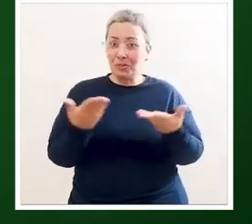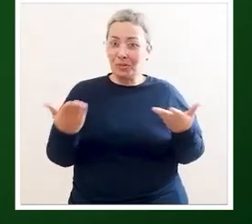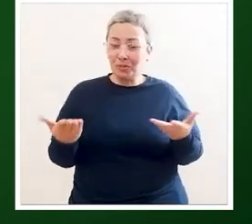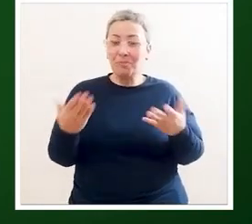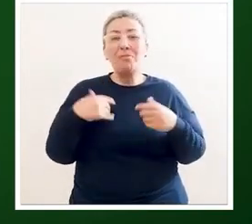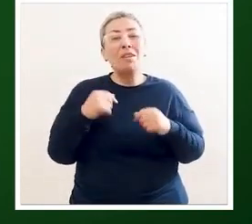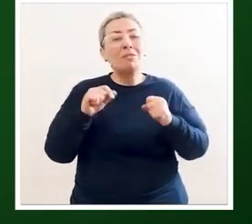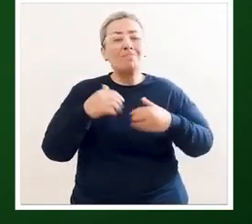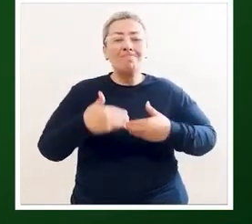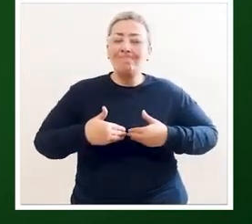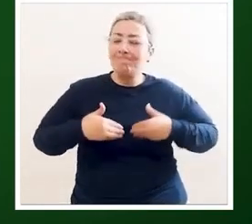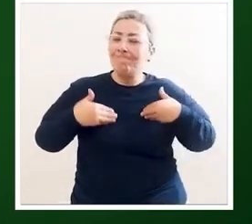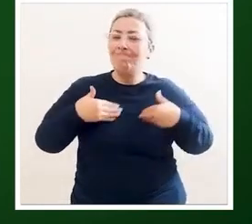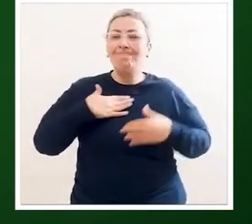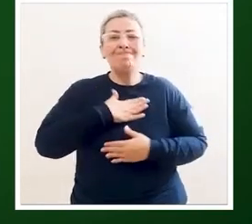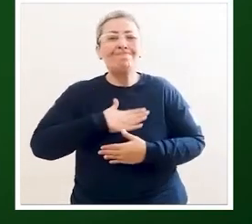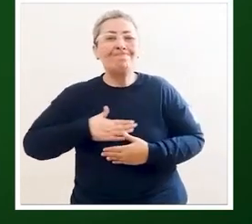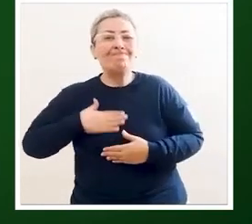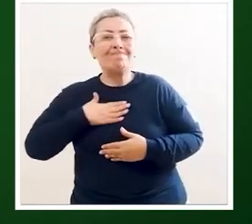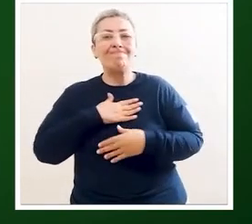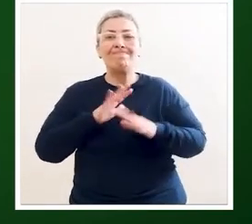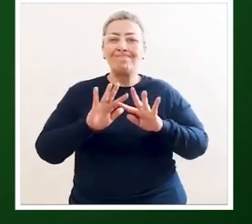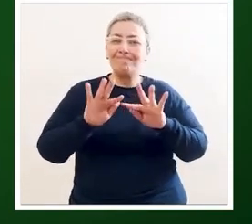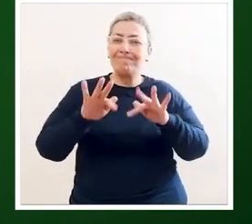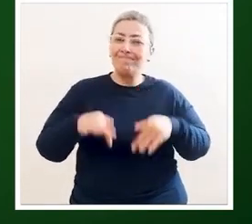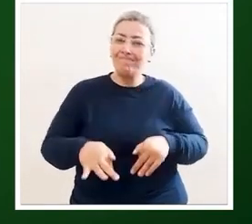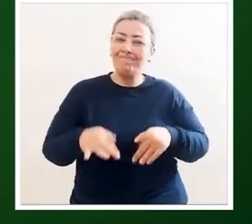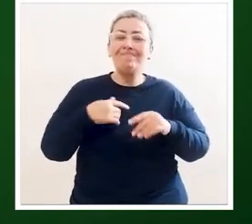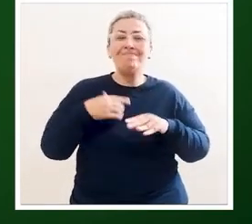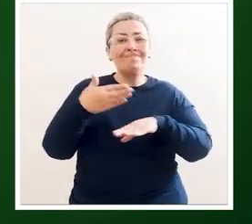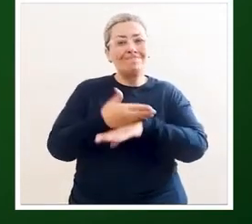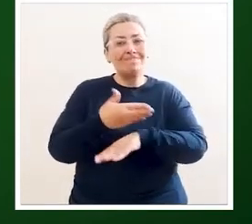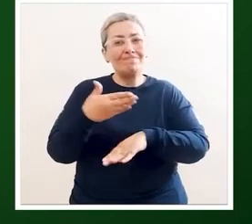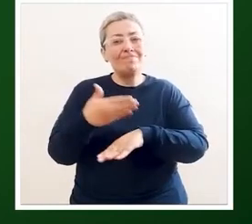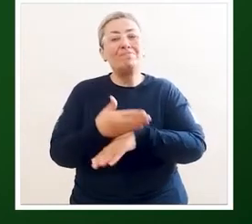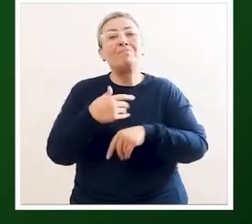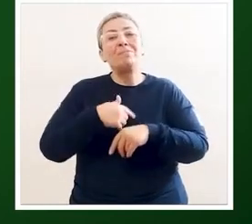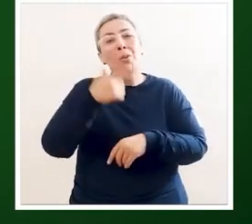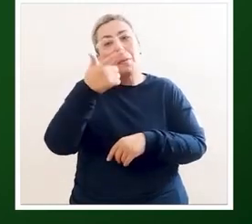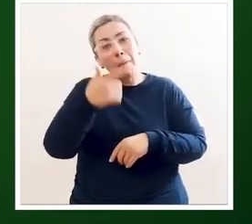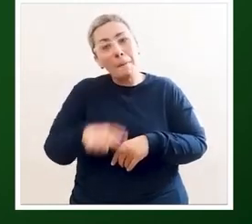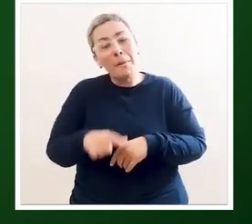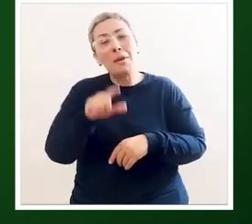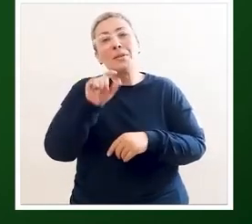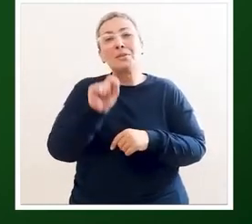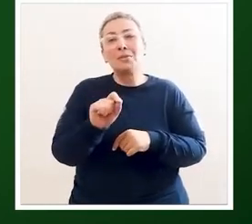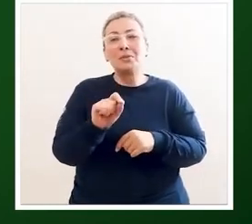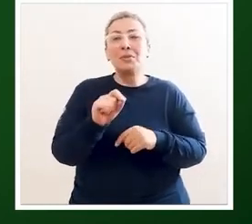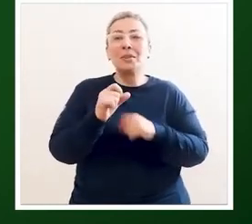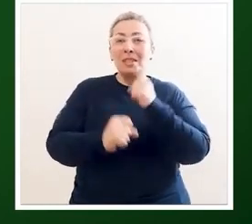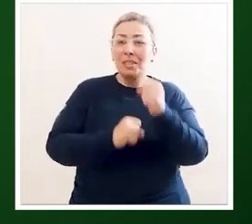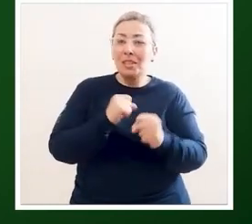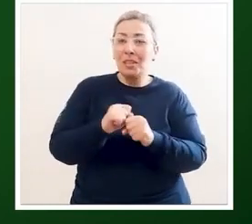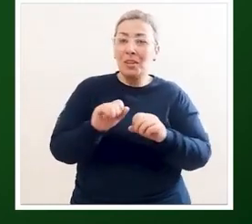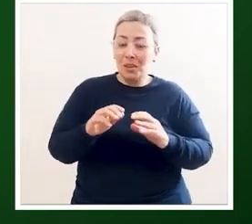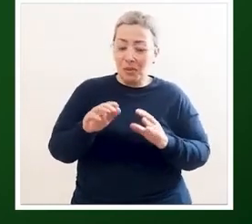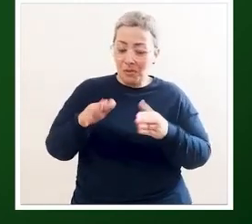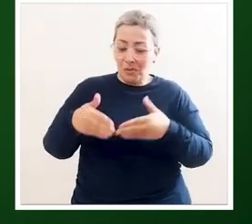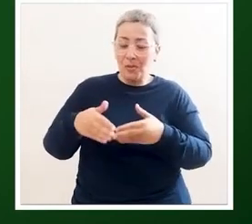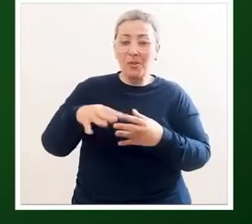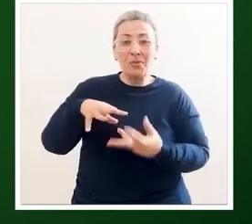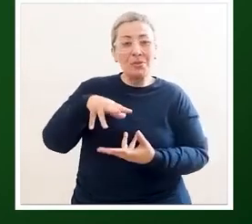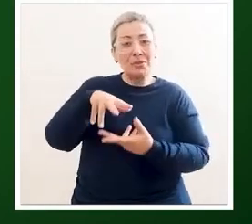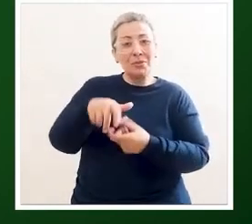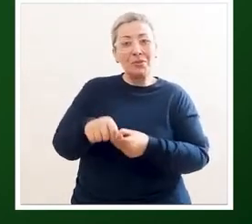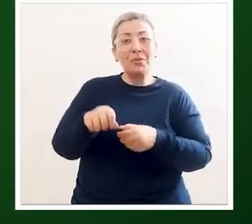a todos é com imenso prazer que finalizamos nossa participação e mais uma edição do fórum internacional